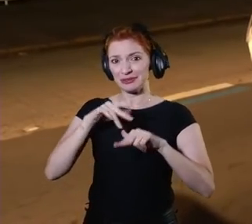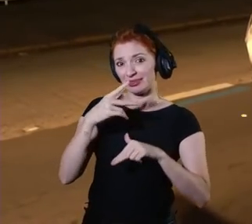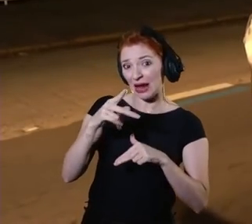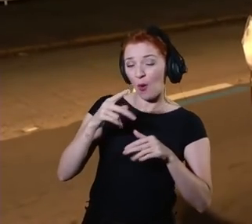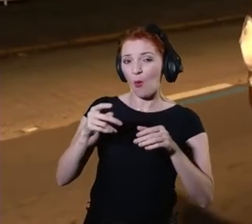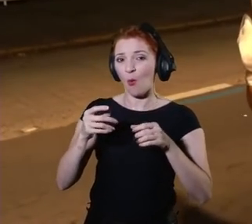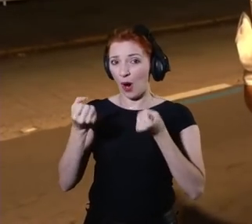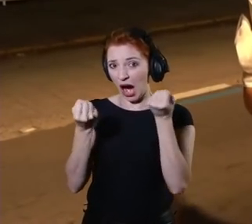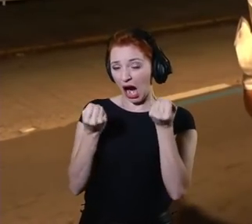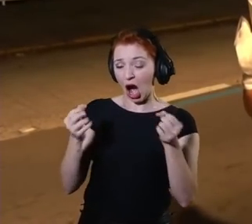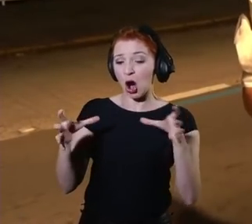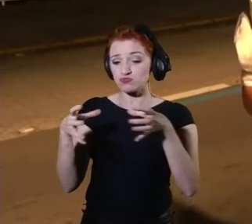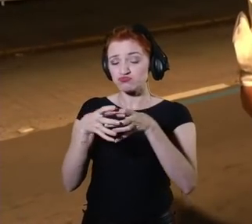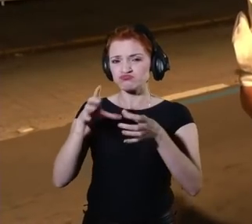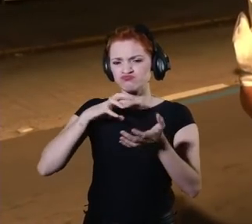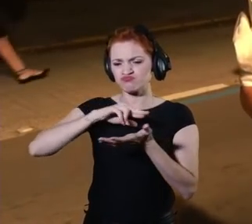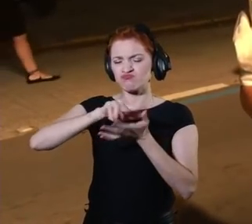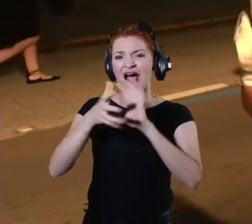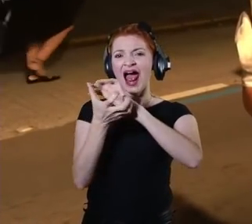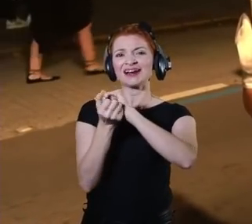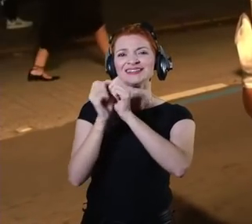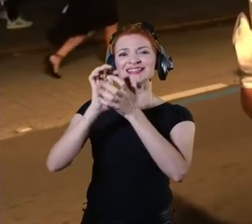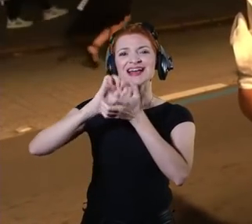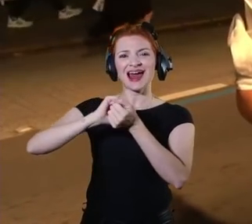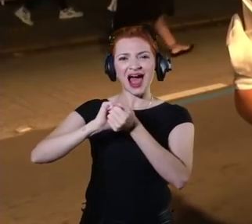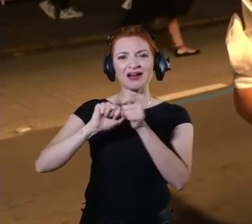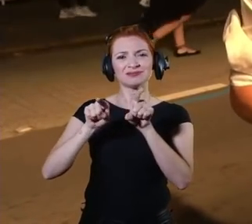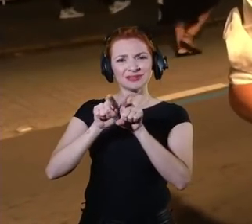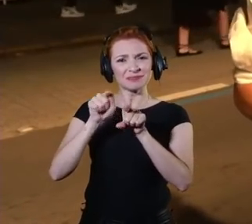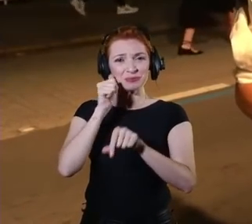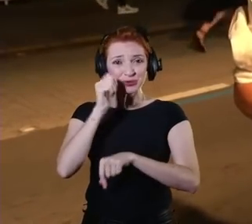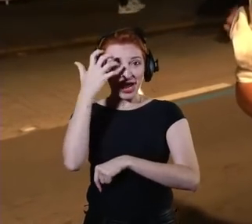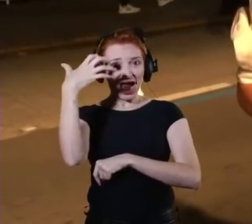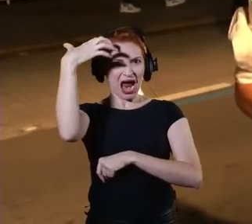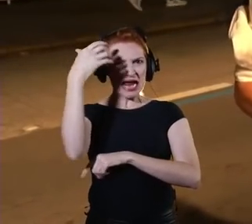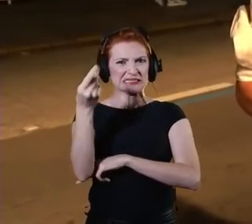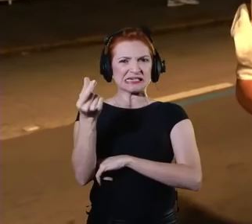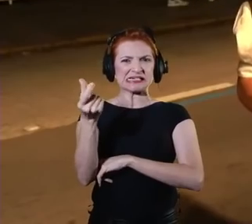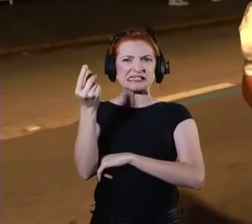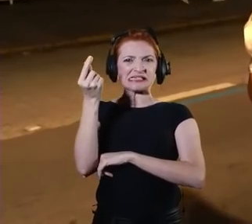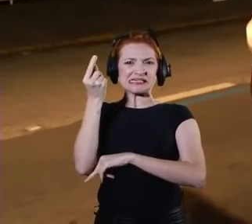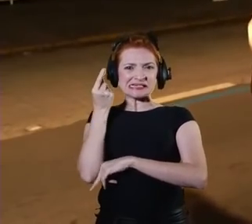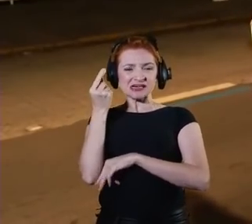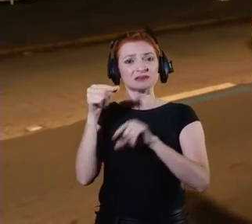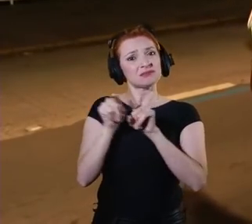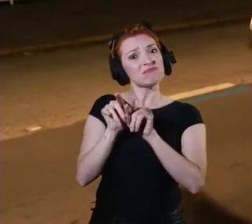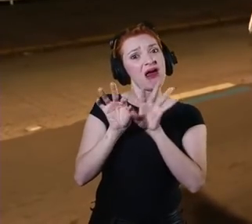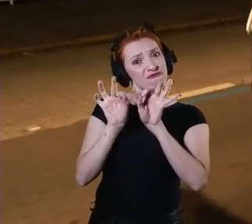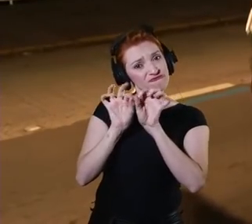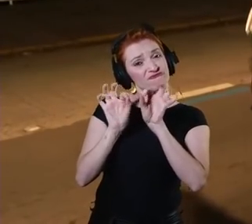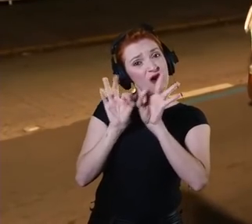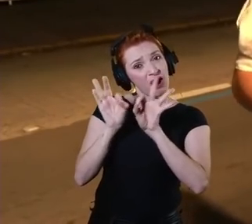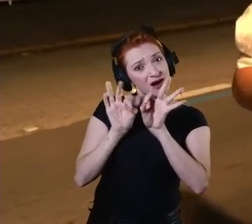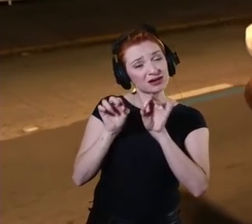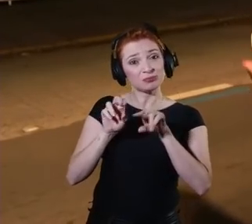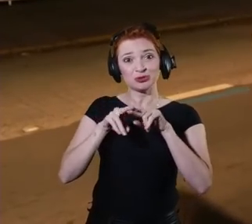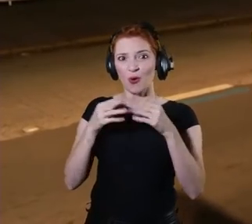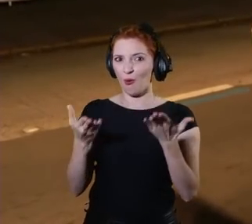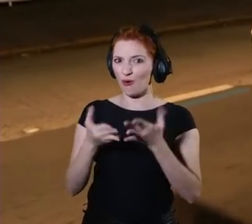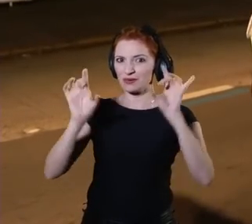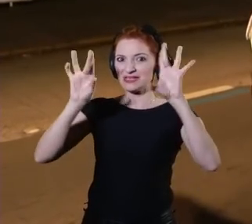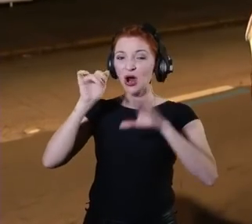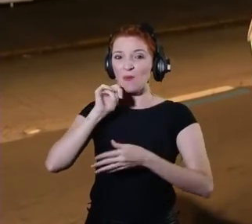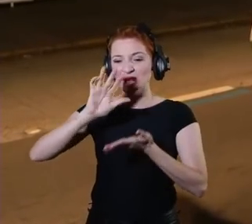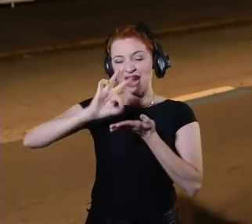artesanato produzidos também pelas rainhas de outros tempos. Exatamente. E hoje, em especial, as bordadeiras